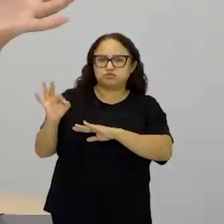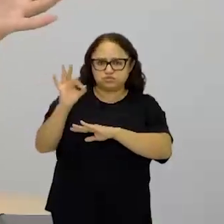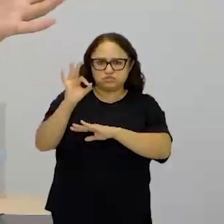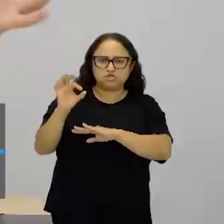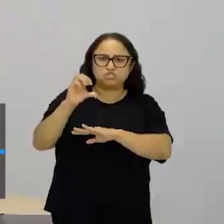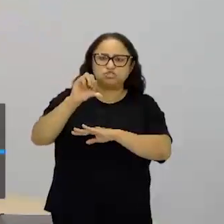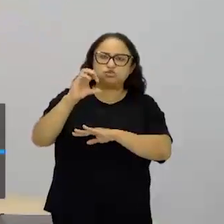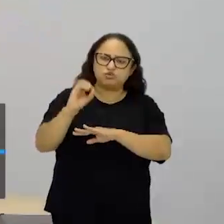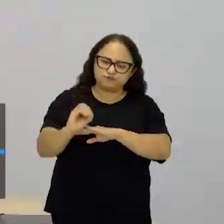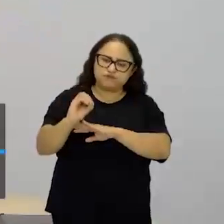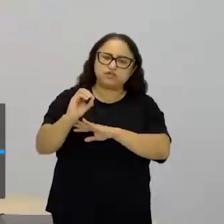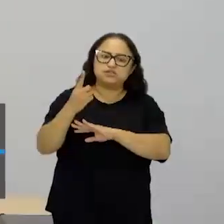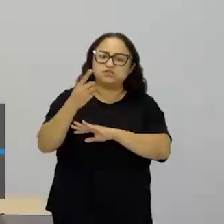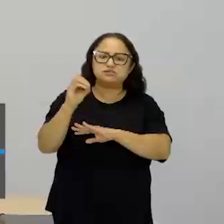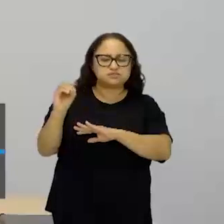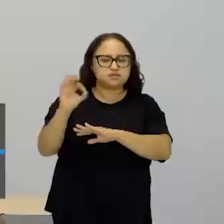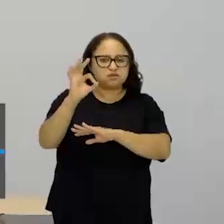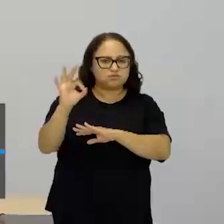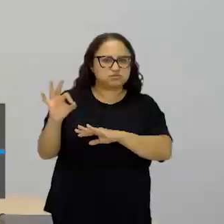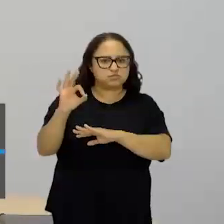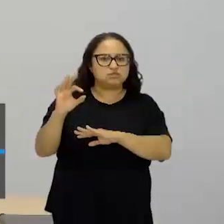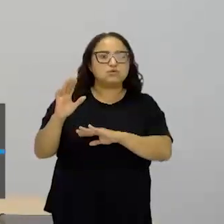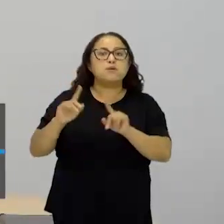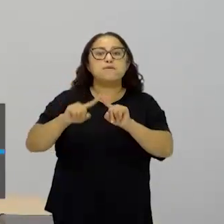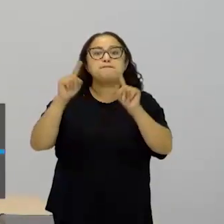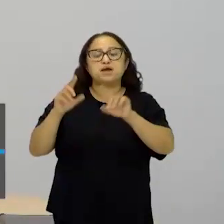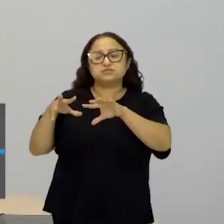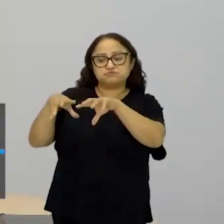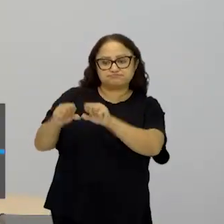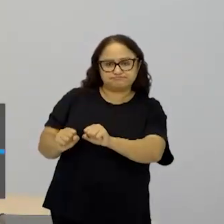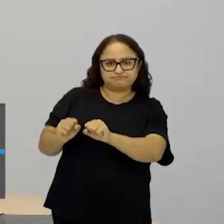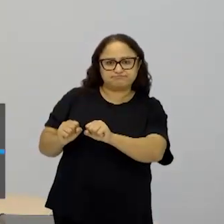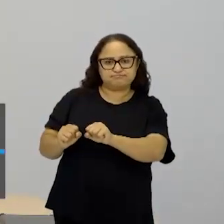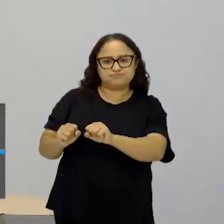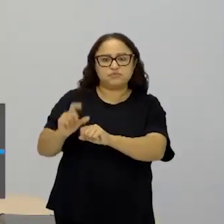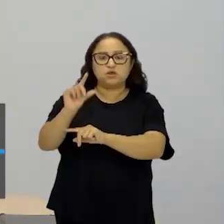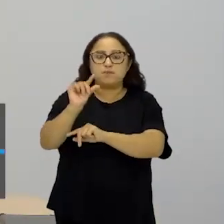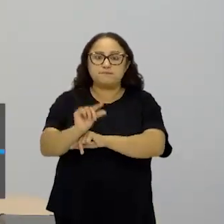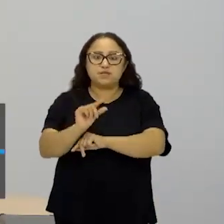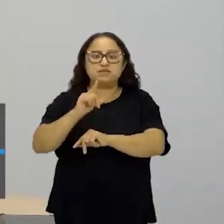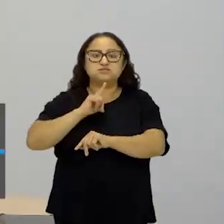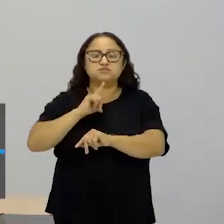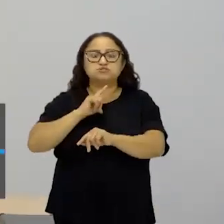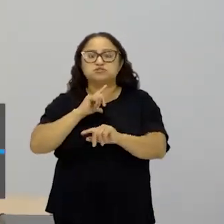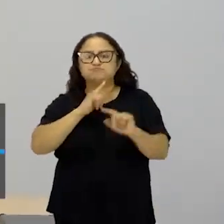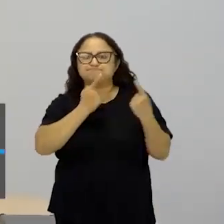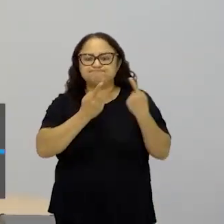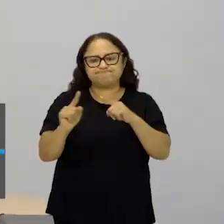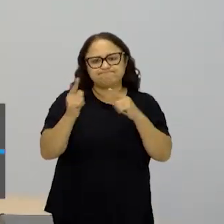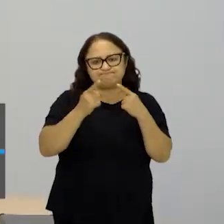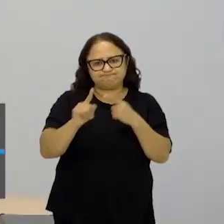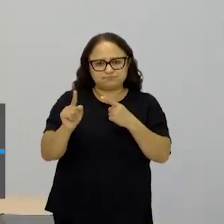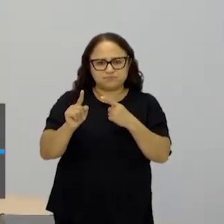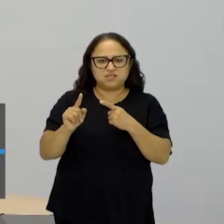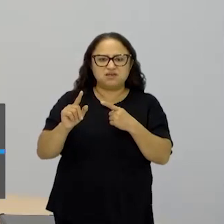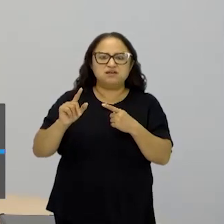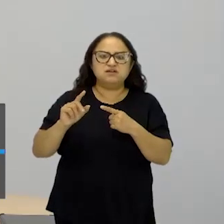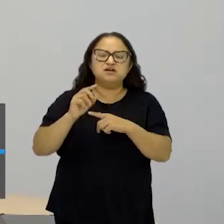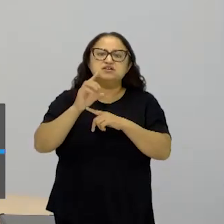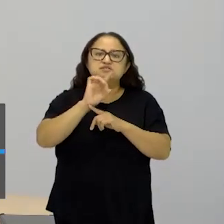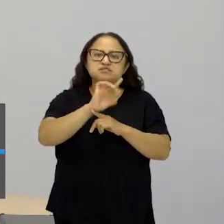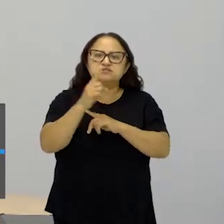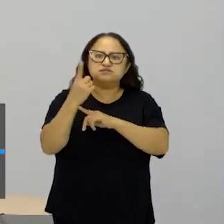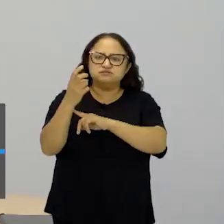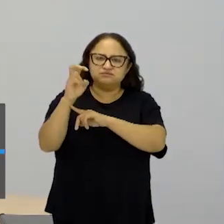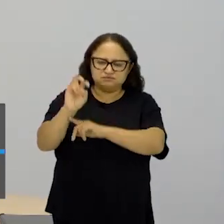100% fala língua portuguesa, mais esse país foi dominado. Quanto menos, então eu tenho uma resistência muito maior. Aí eu só tenho